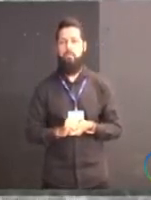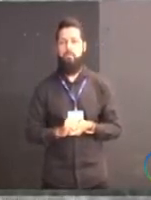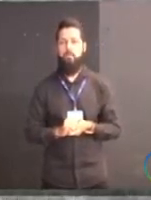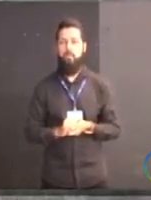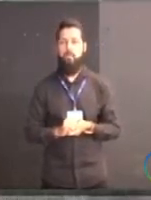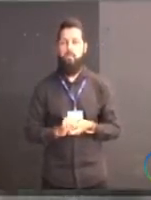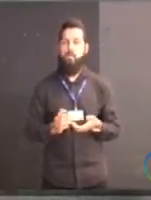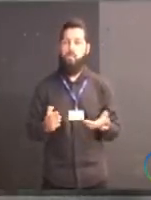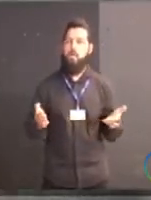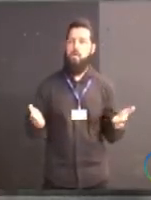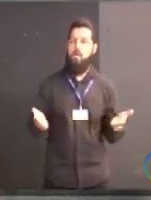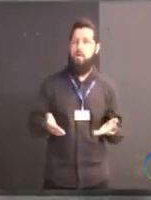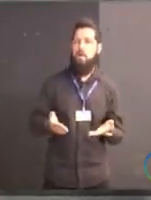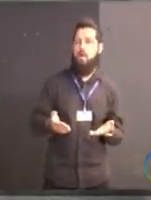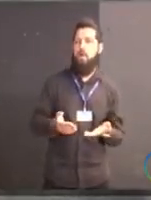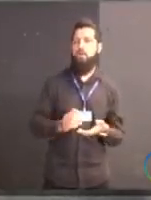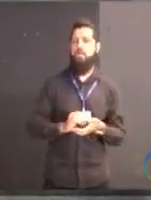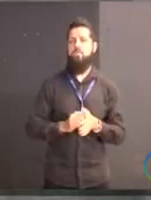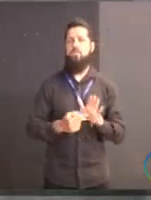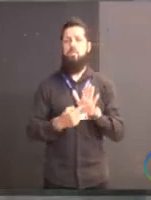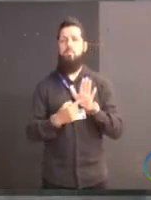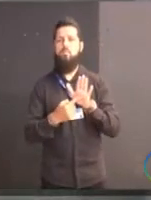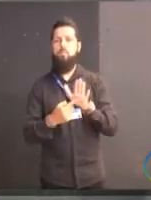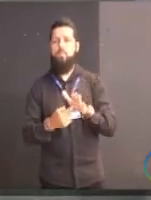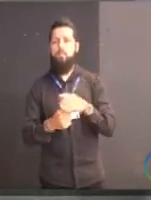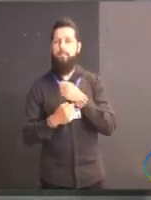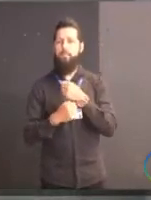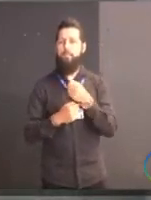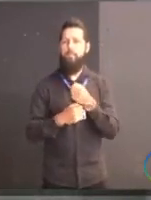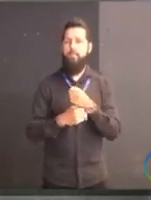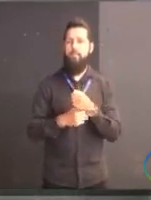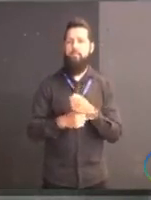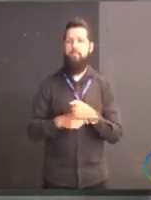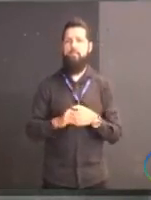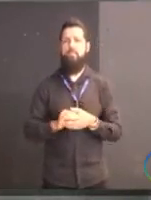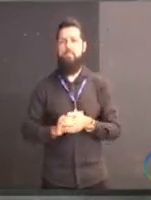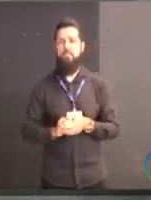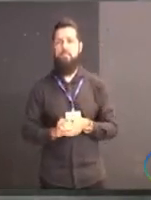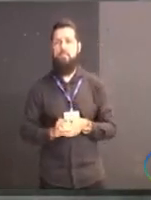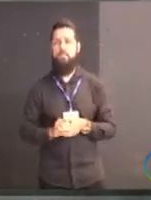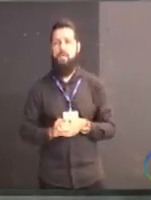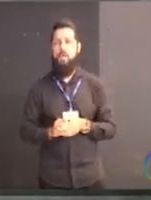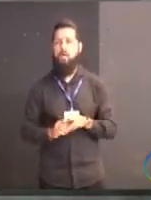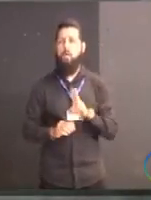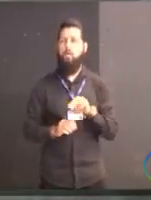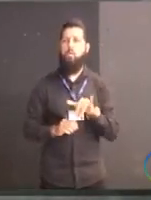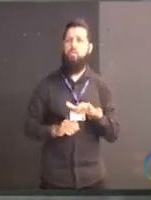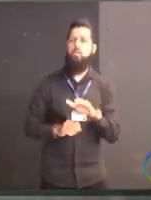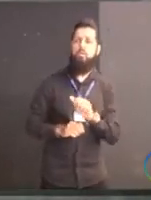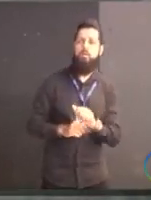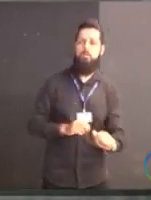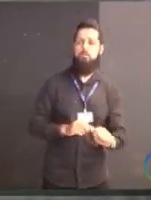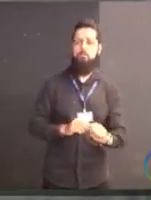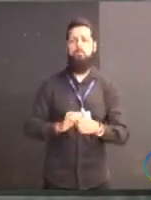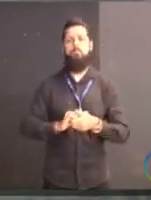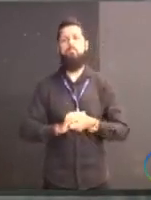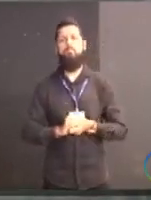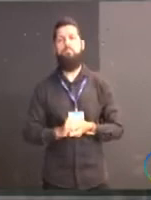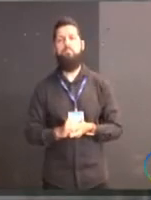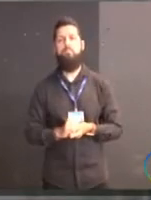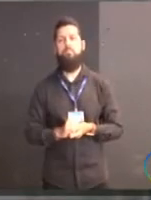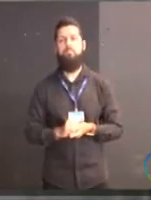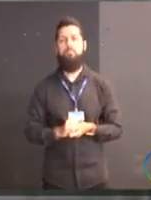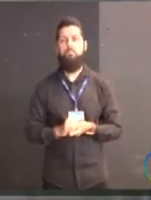extraordinária, viu, Chico? Extraordinária essa revelação de Emmanuel, porque é uma verdadeira revelação espiritual, porque é uma coisa que não pode ser